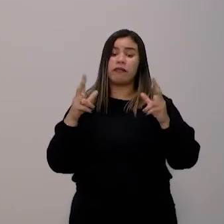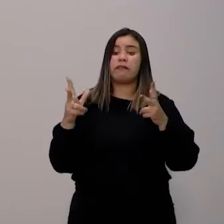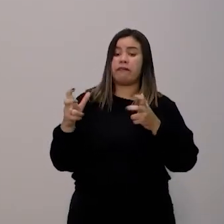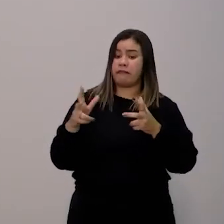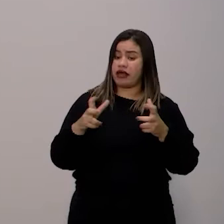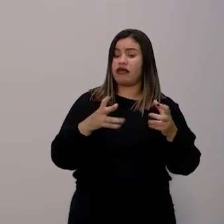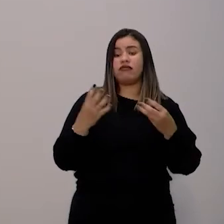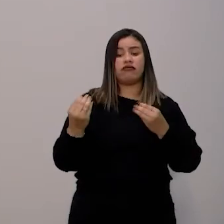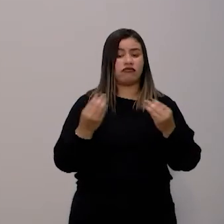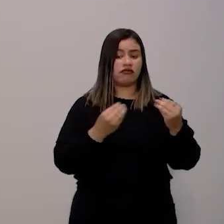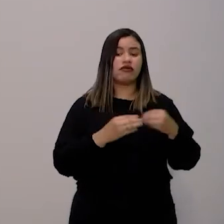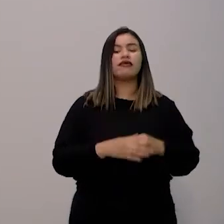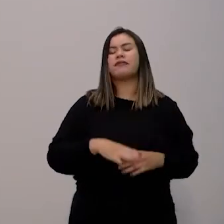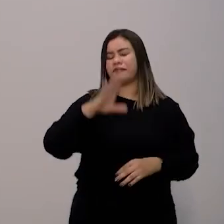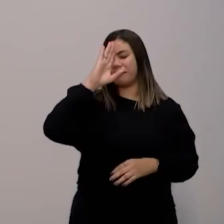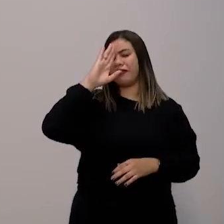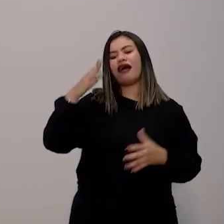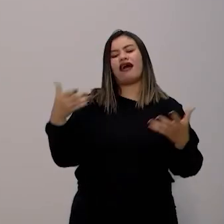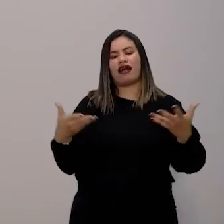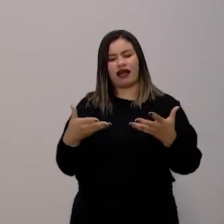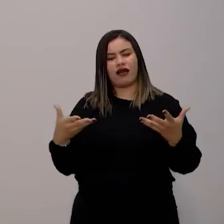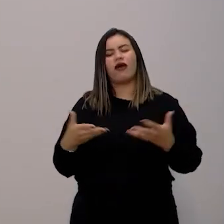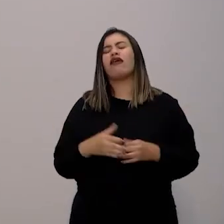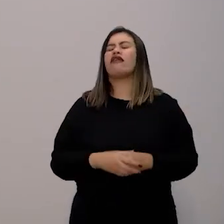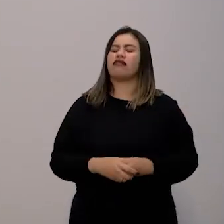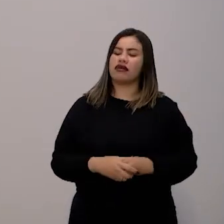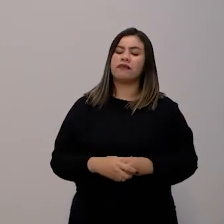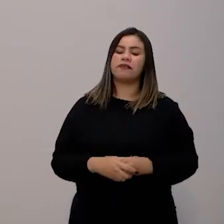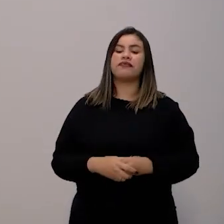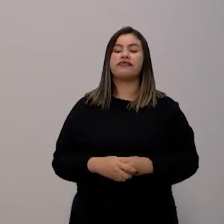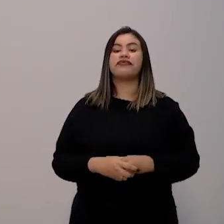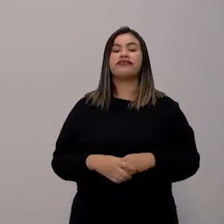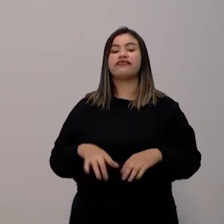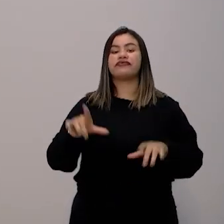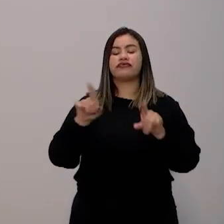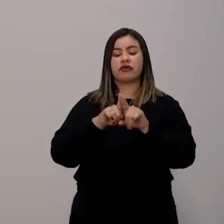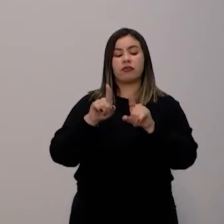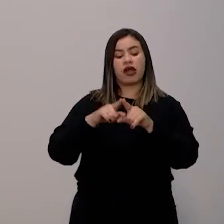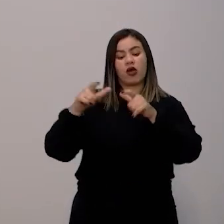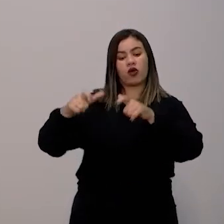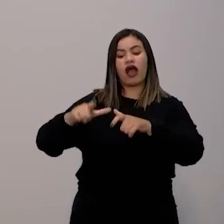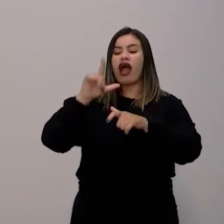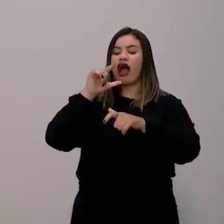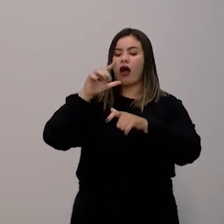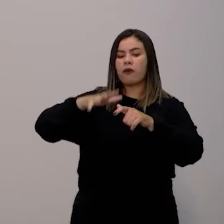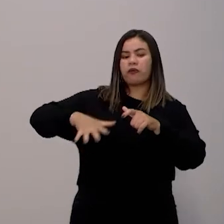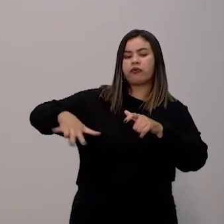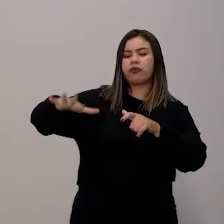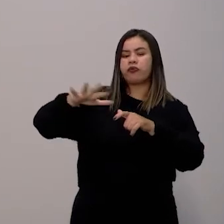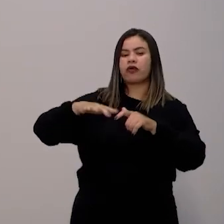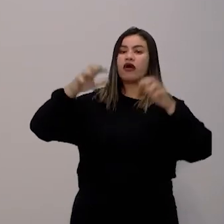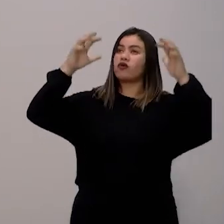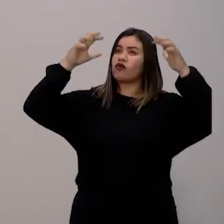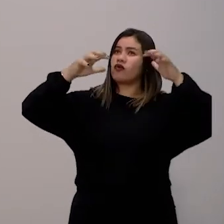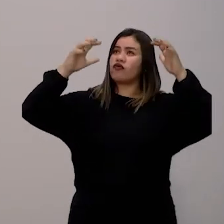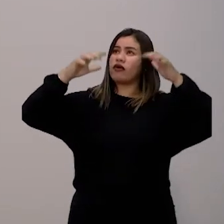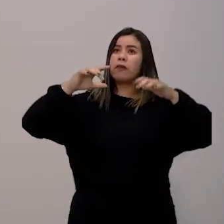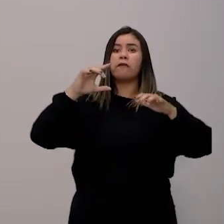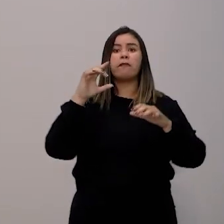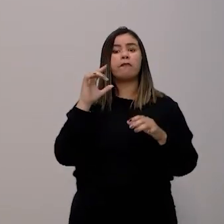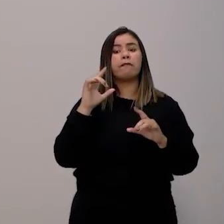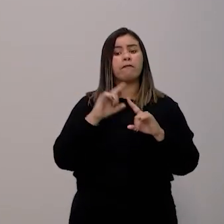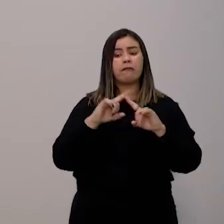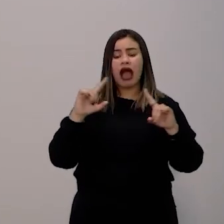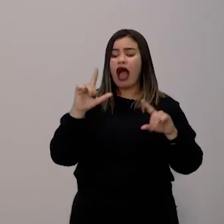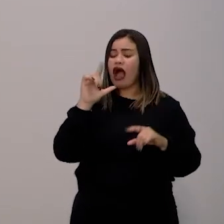né? Justamente agora, A né? escassez, né? A questão dos reservatórios. Choveu esse dia, Exatamente. mesmo assim,